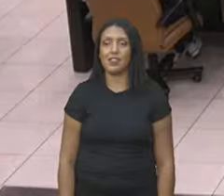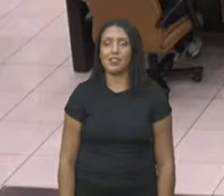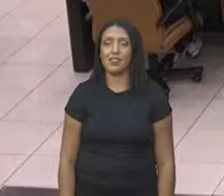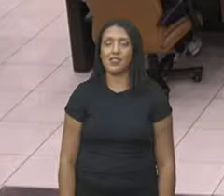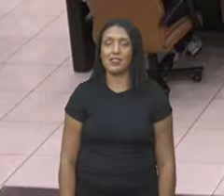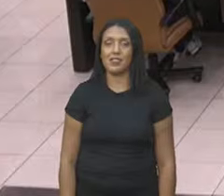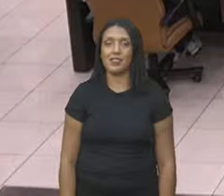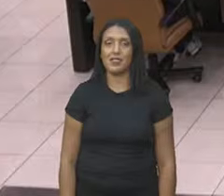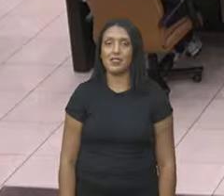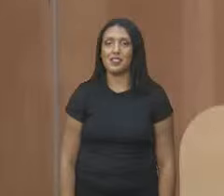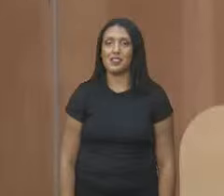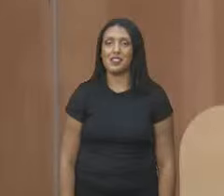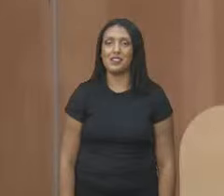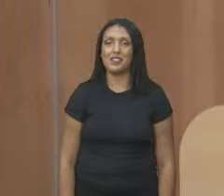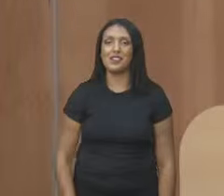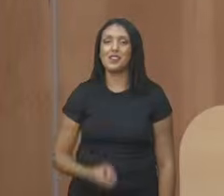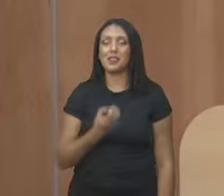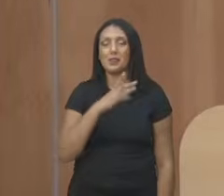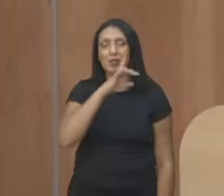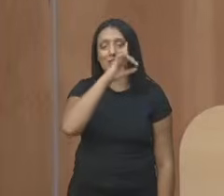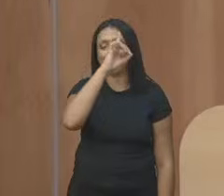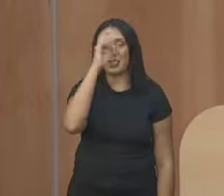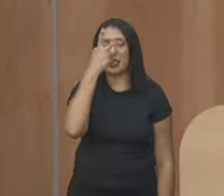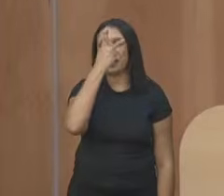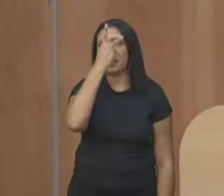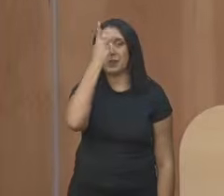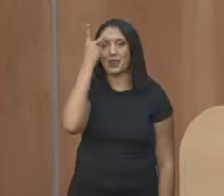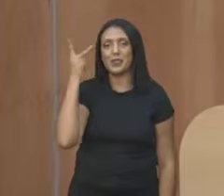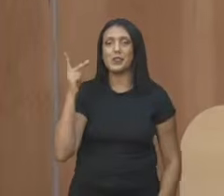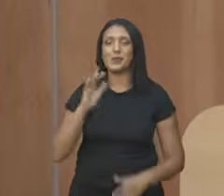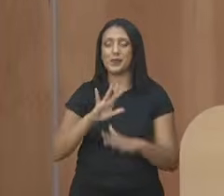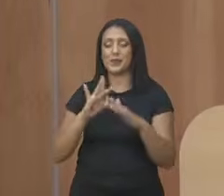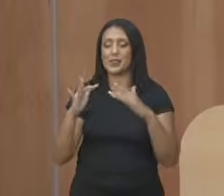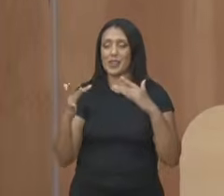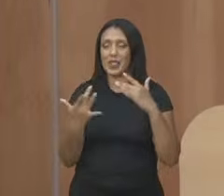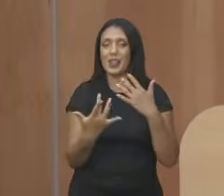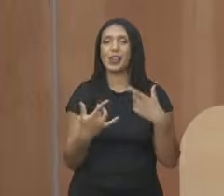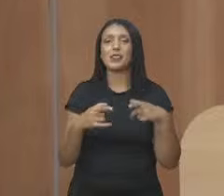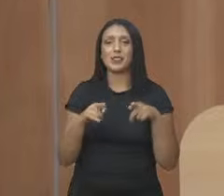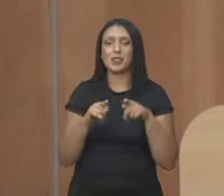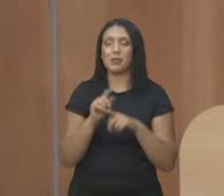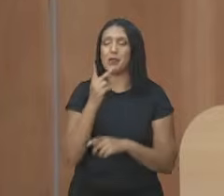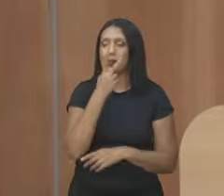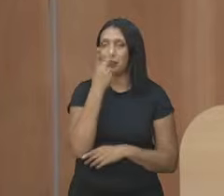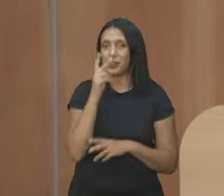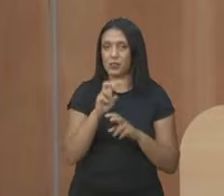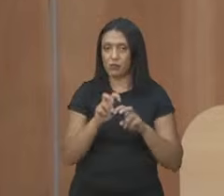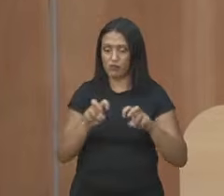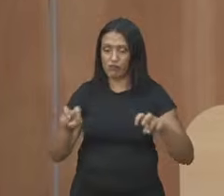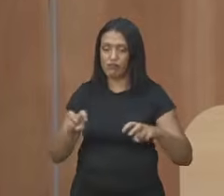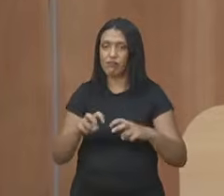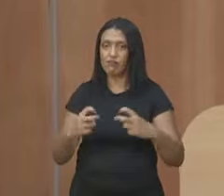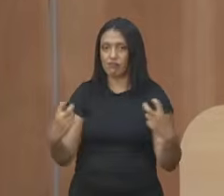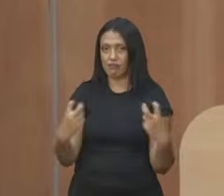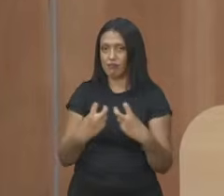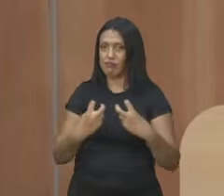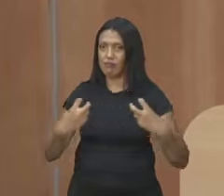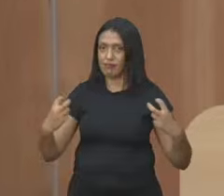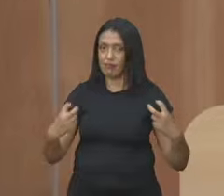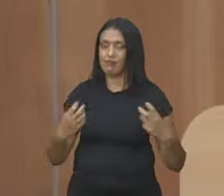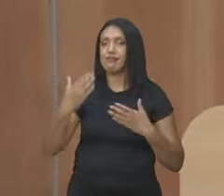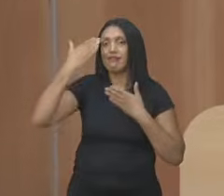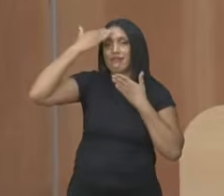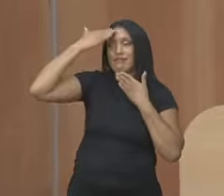Que nos assiste pela TV Câmaras, internauta, agradecer primeiramente a Deus, por nós estarmos de volta na